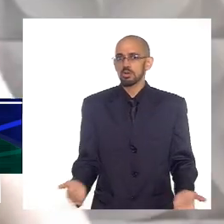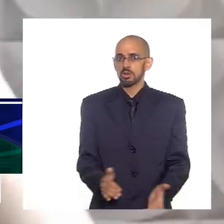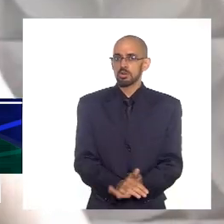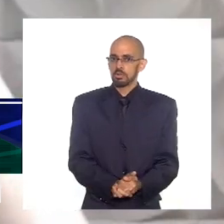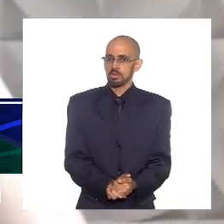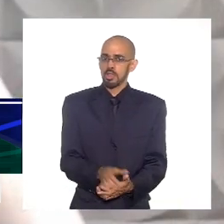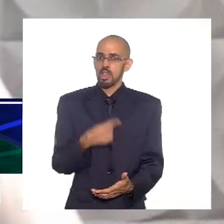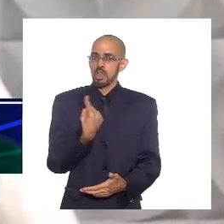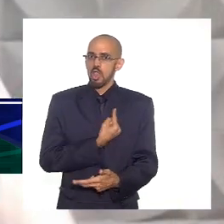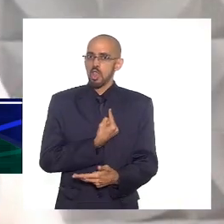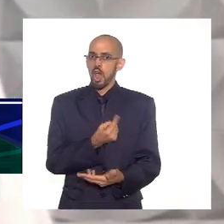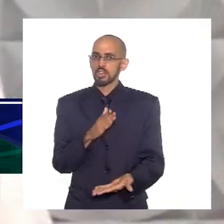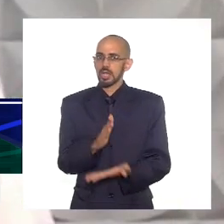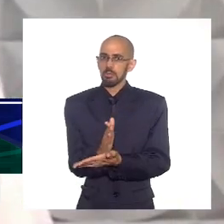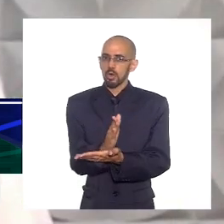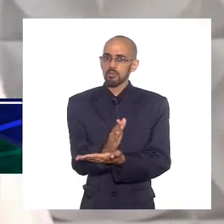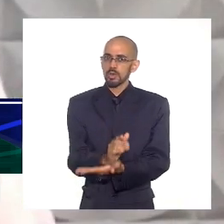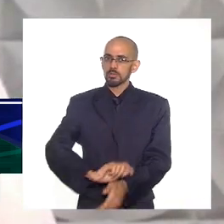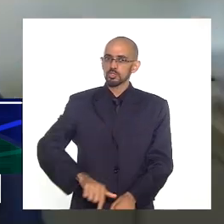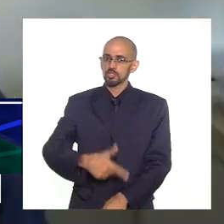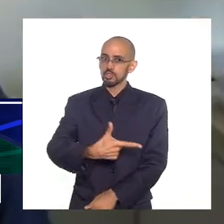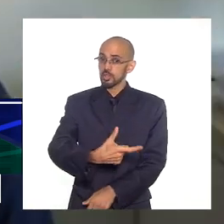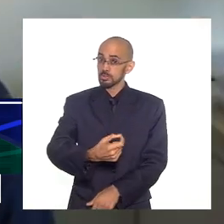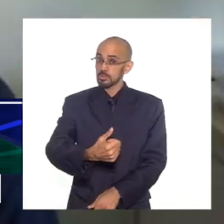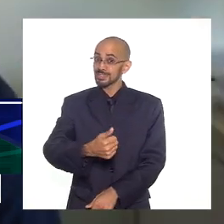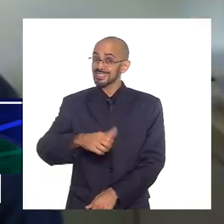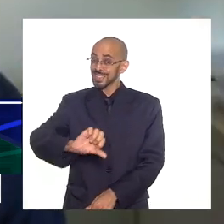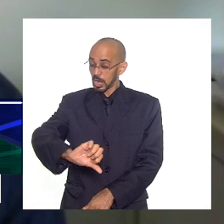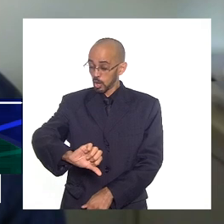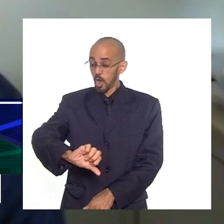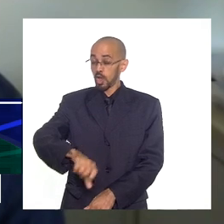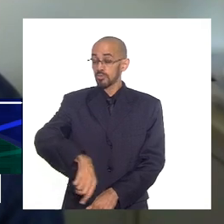Nós aprovamos em 2019 a Lei